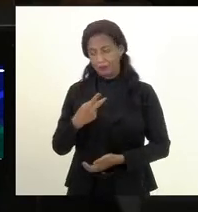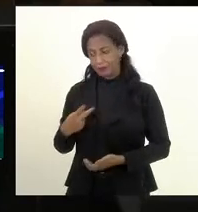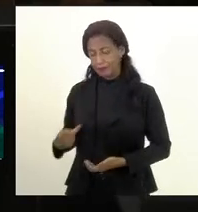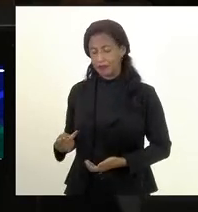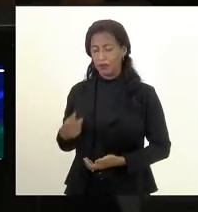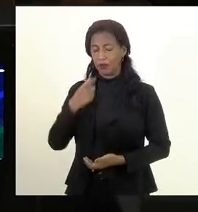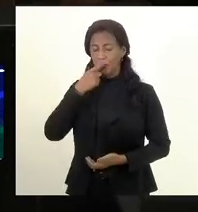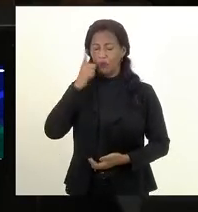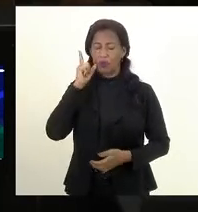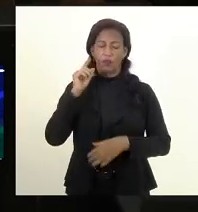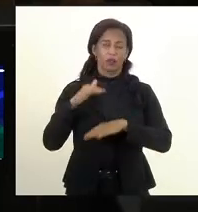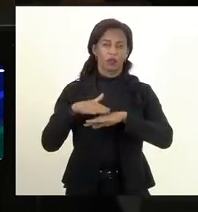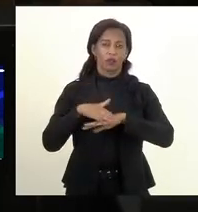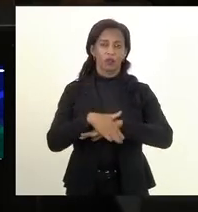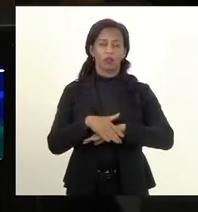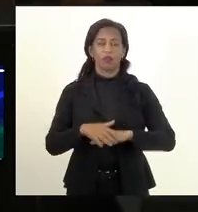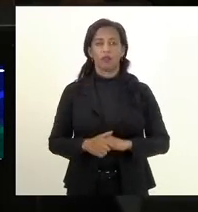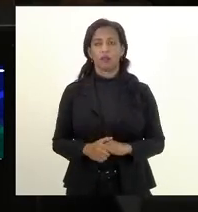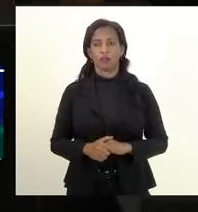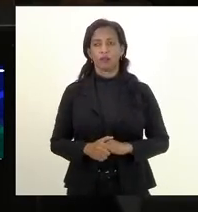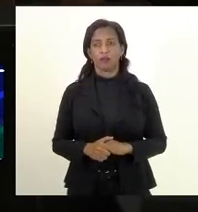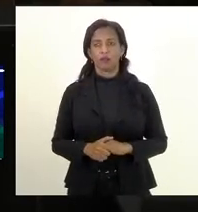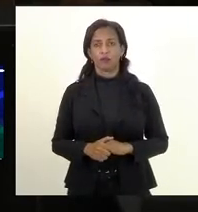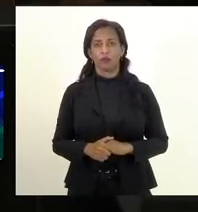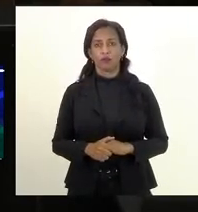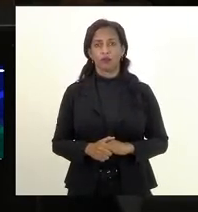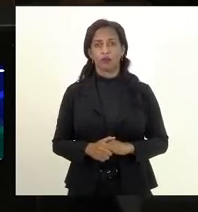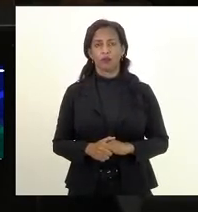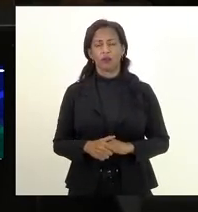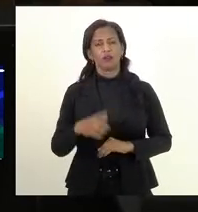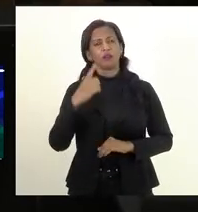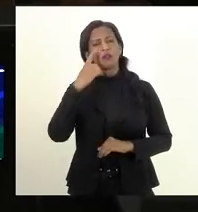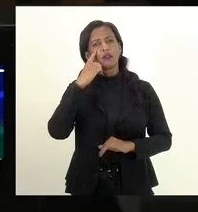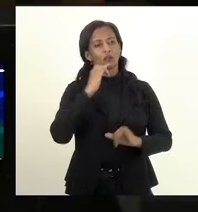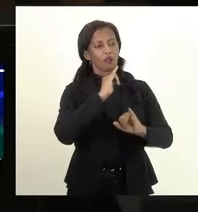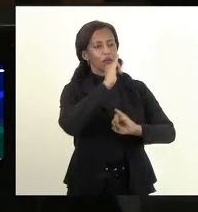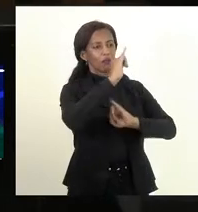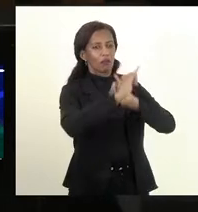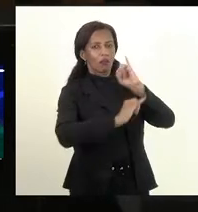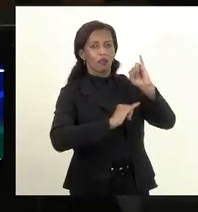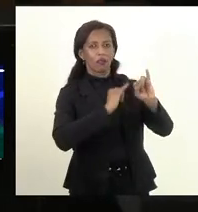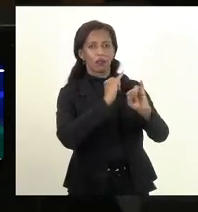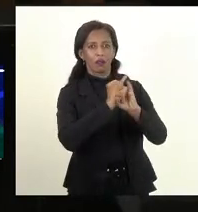ontem à noite me liga eu na internet